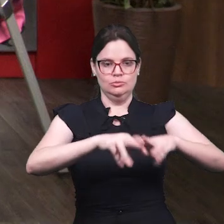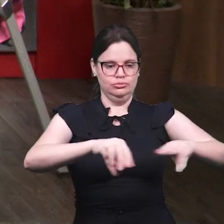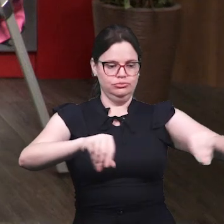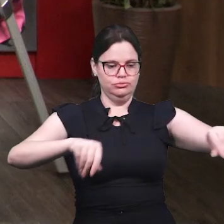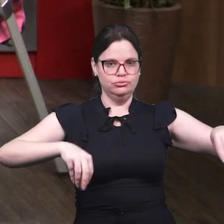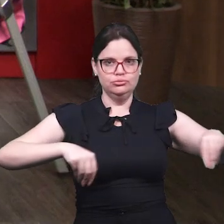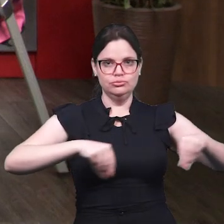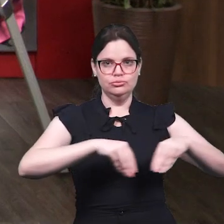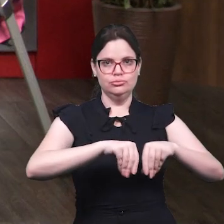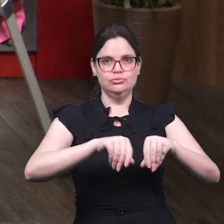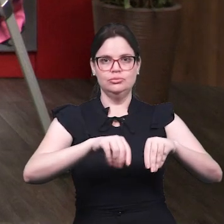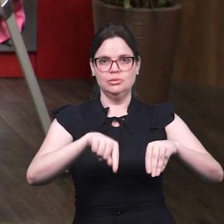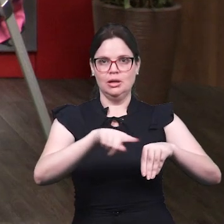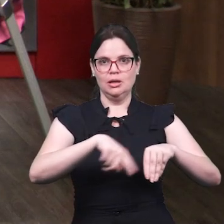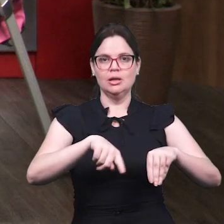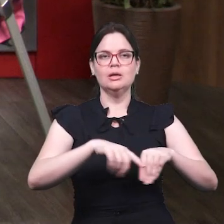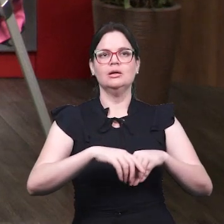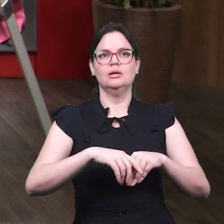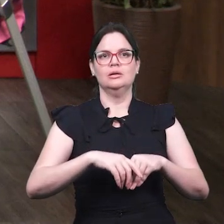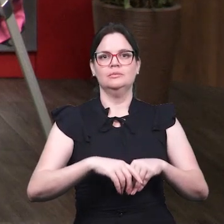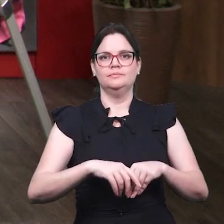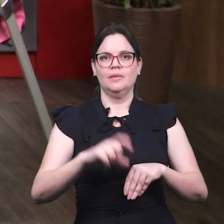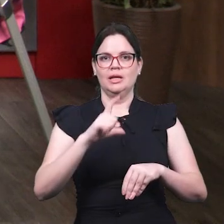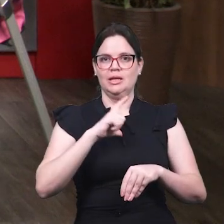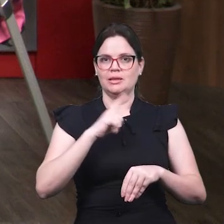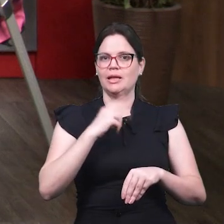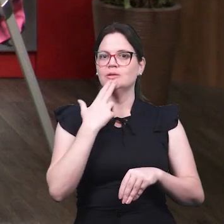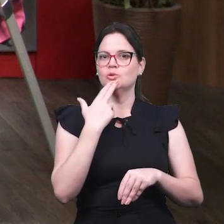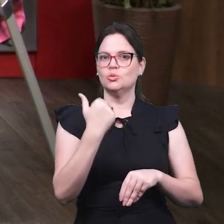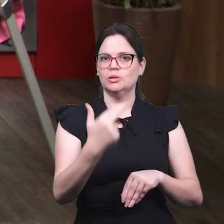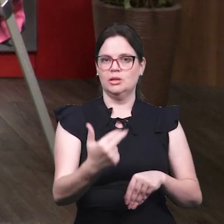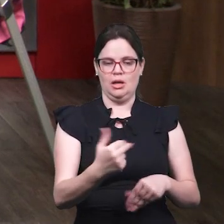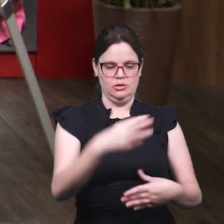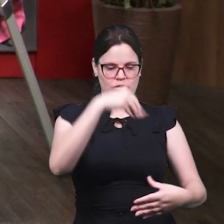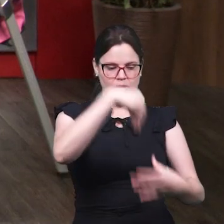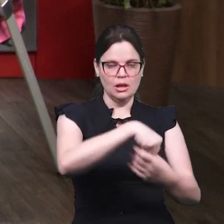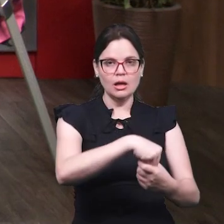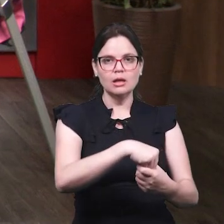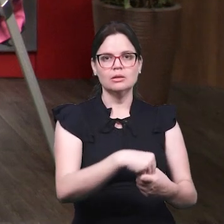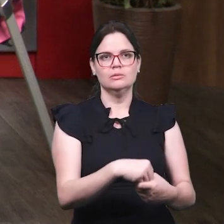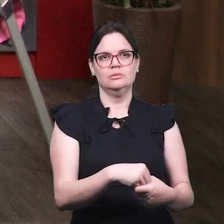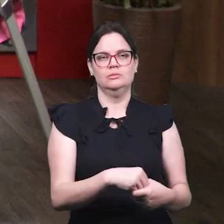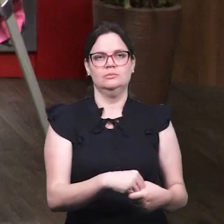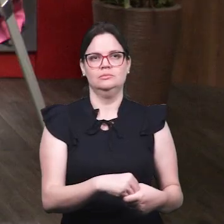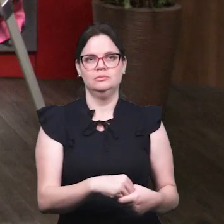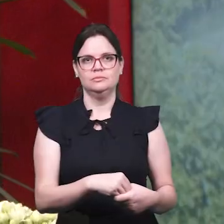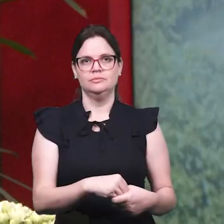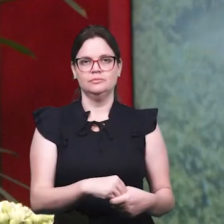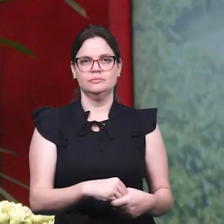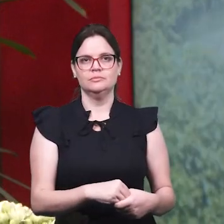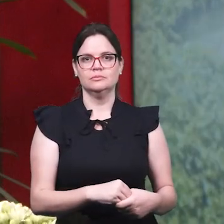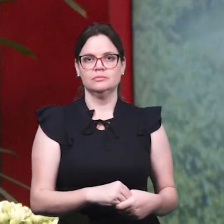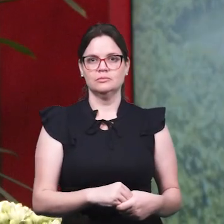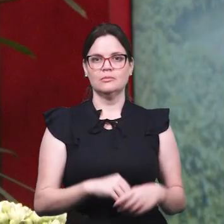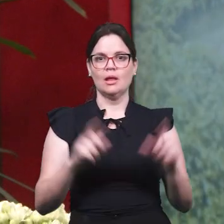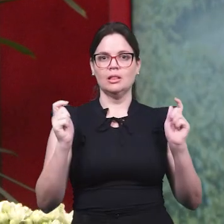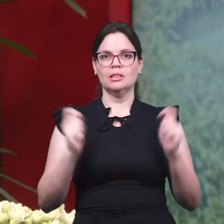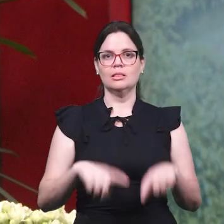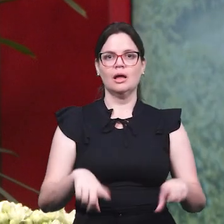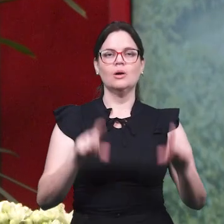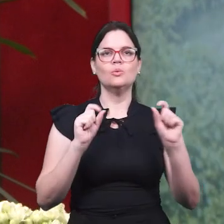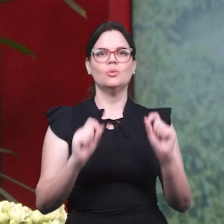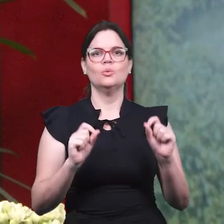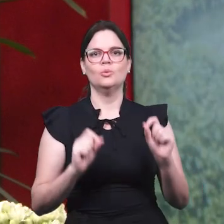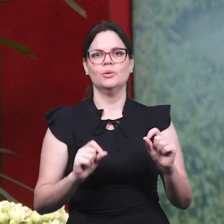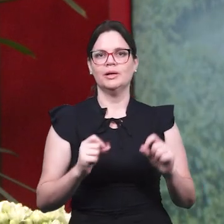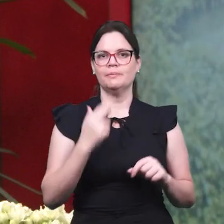tem um material, por exemplo, com nutriente encapsulado ali, você tem uma capacidade maior de liberar